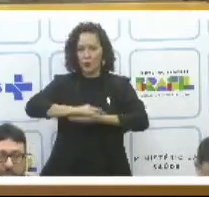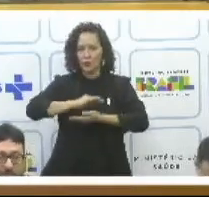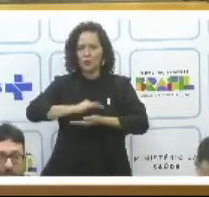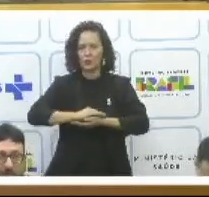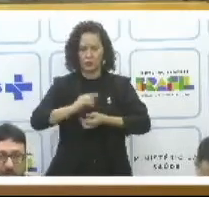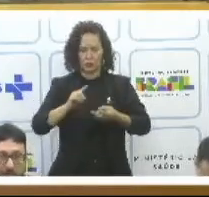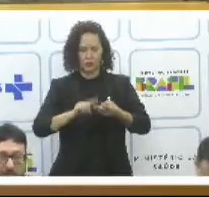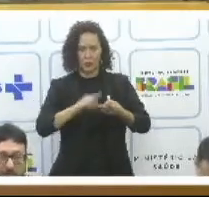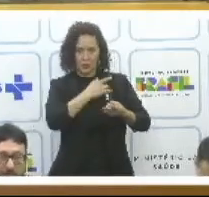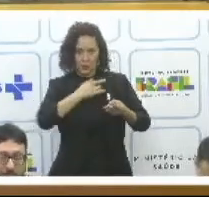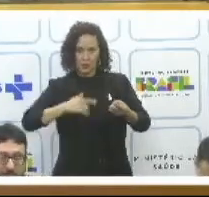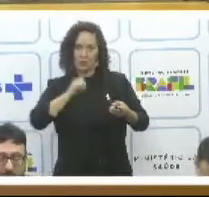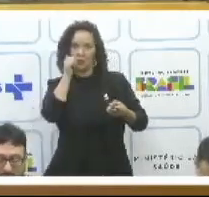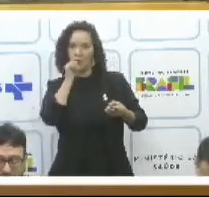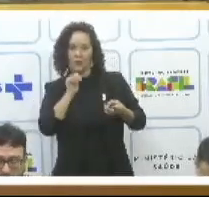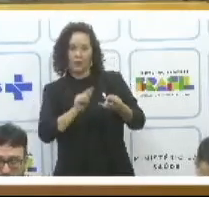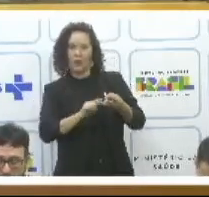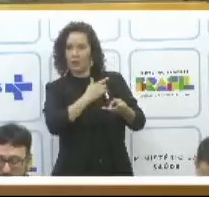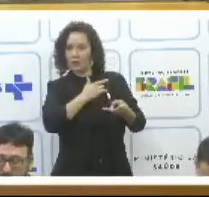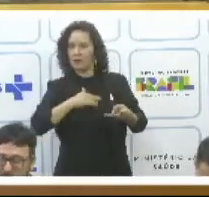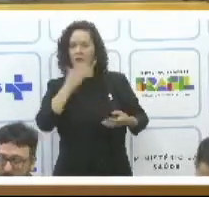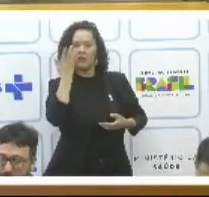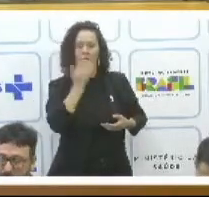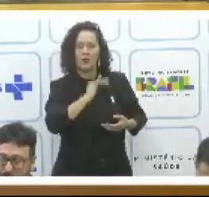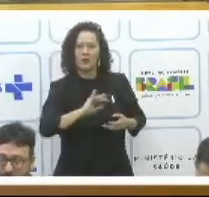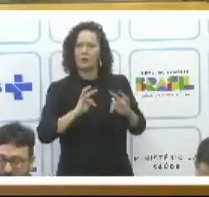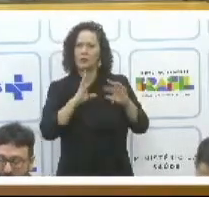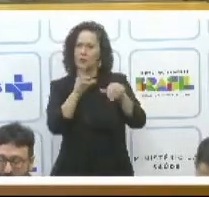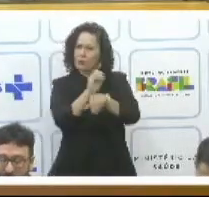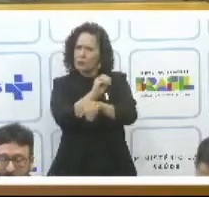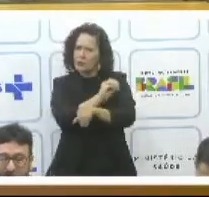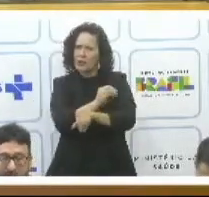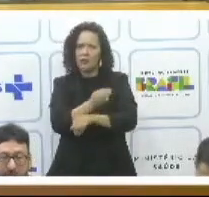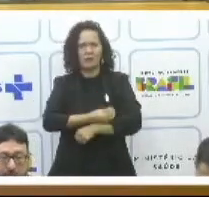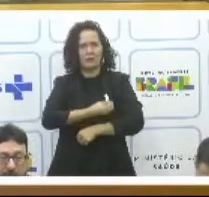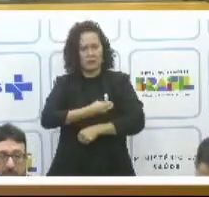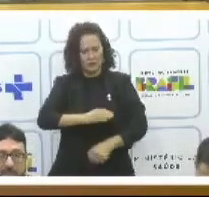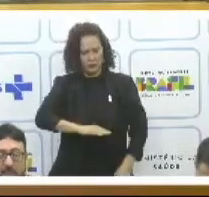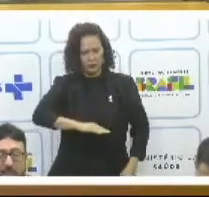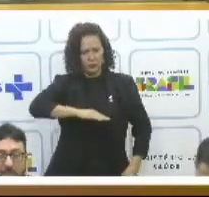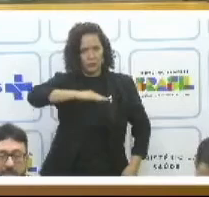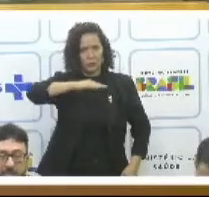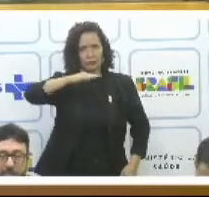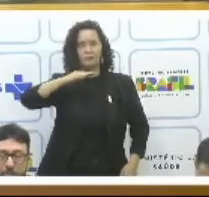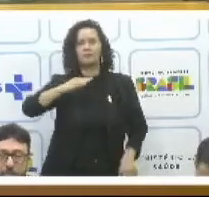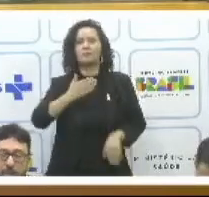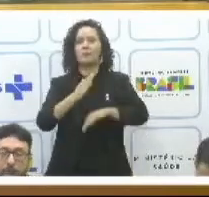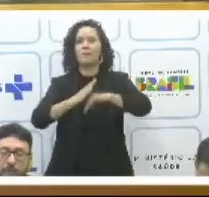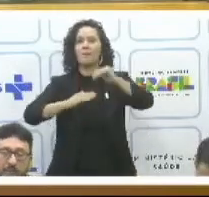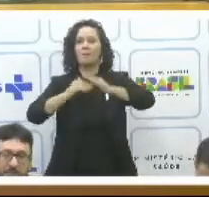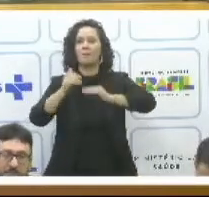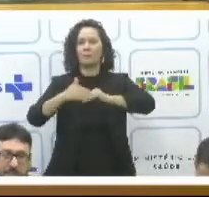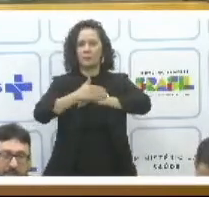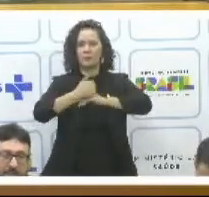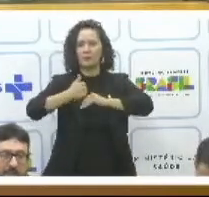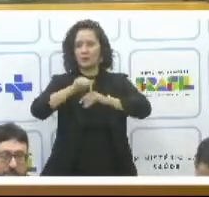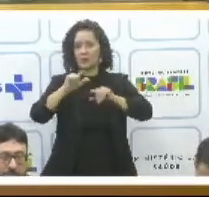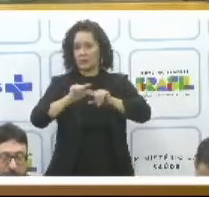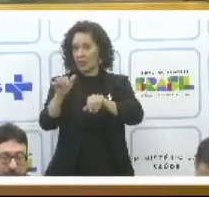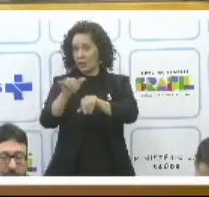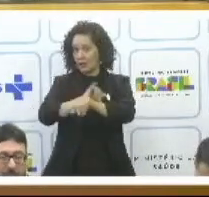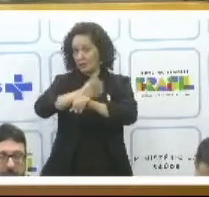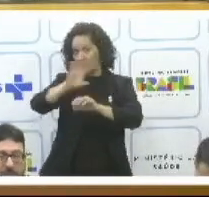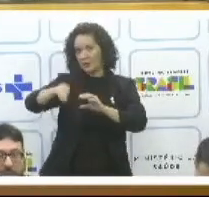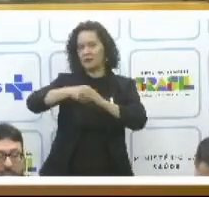mulher, saúde da criança. Então, né, todo cuidado durante o curso de vida. E as práticas integrativas compõem essa estratégia